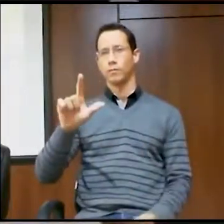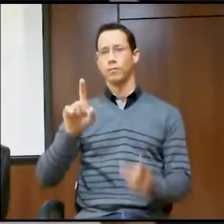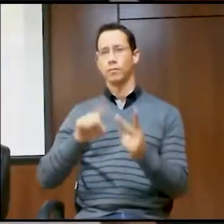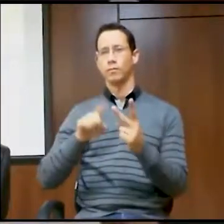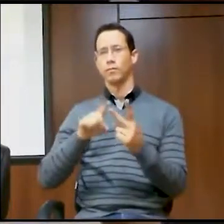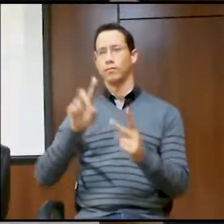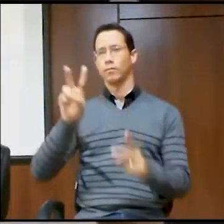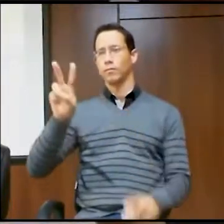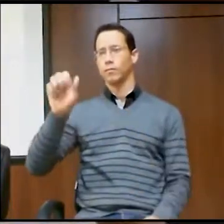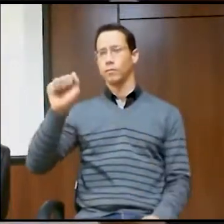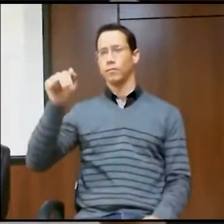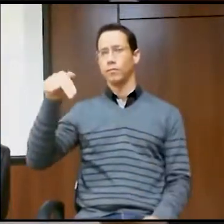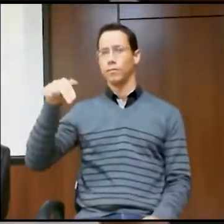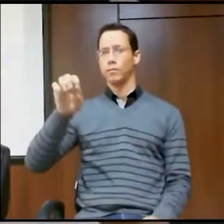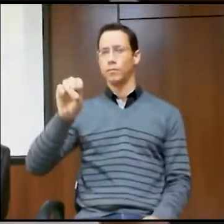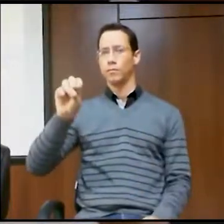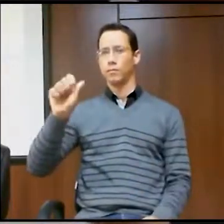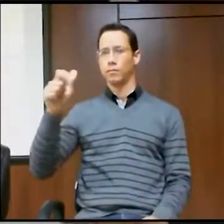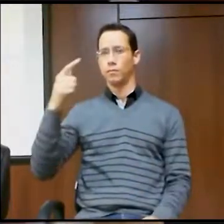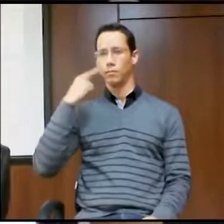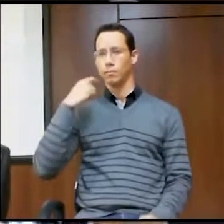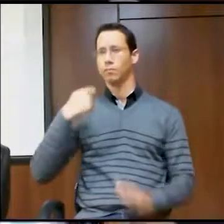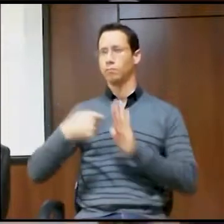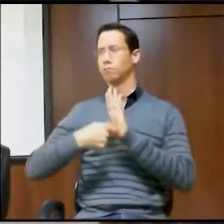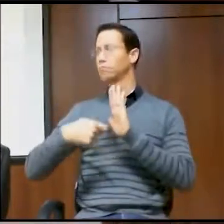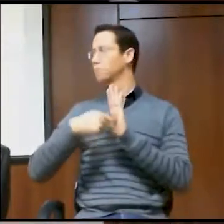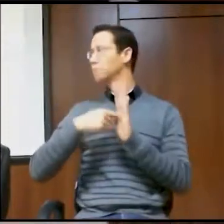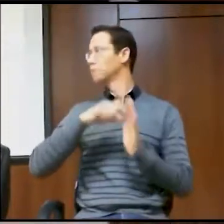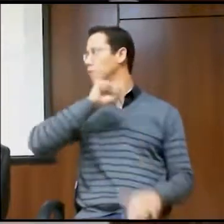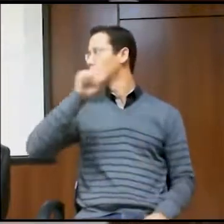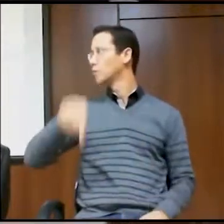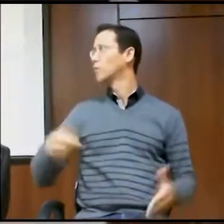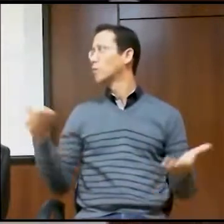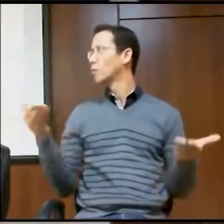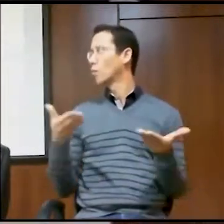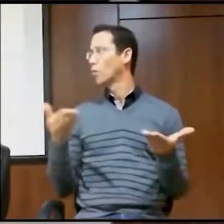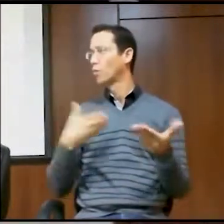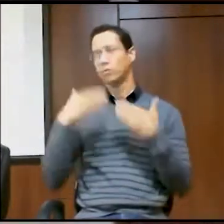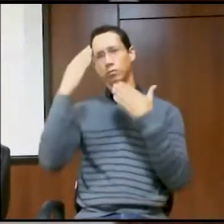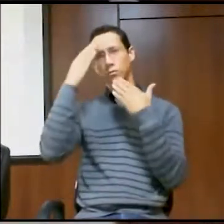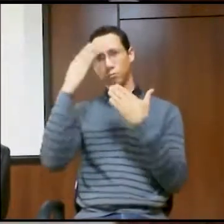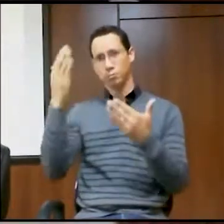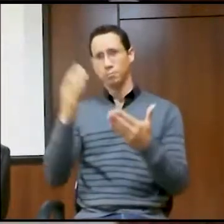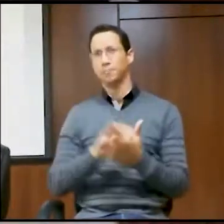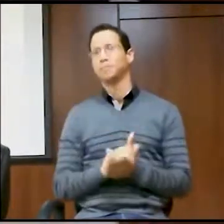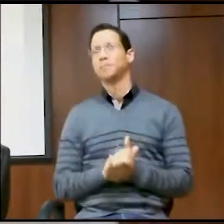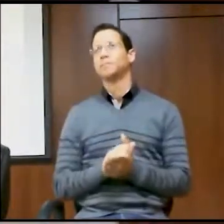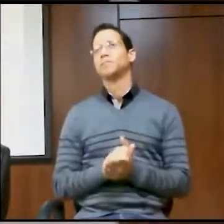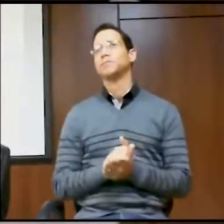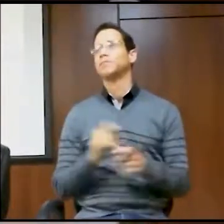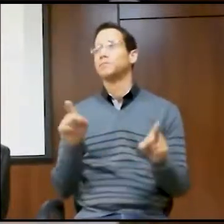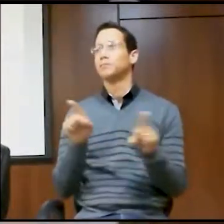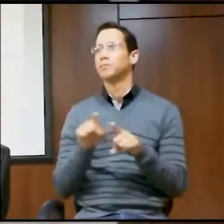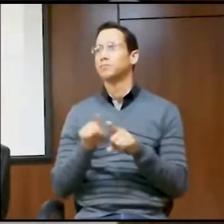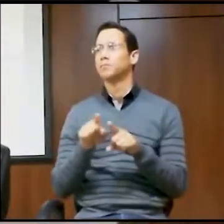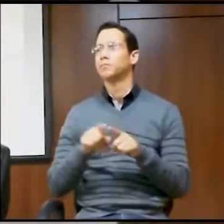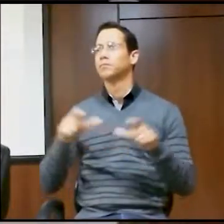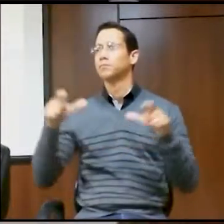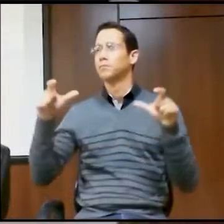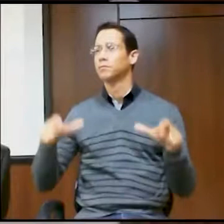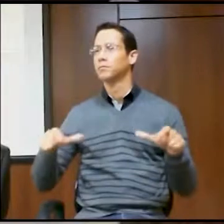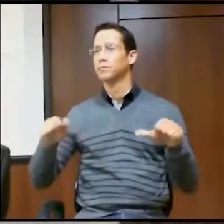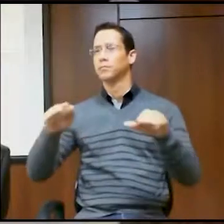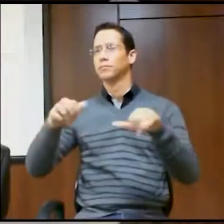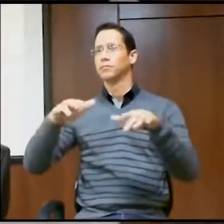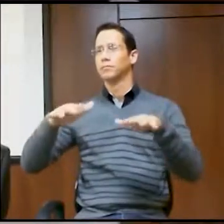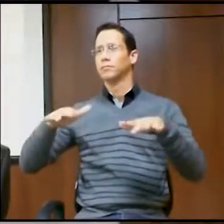ficou ali no meu pé, para que eu pudesse estar aqui hoje, né? E eu agradeço muito. E também ver esse espaço tão cheio de gente,